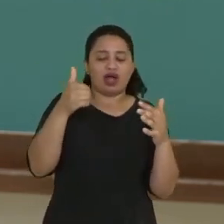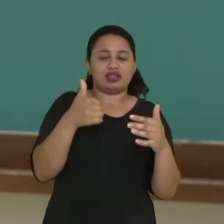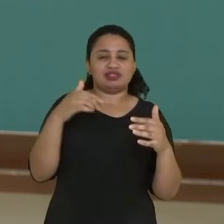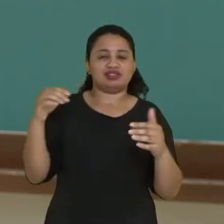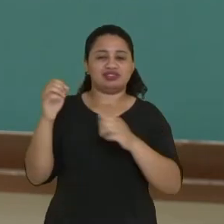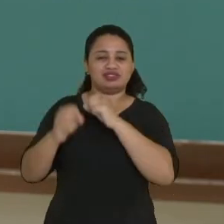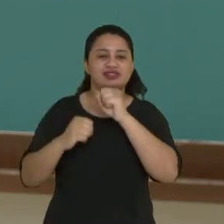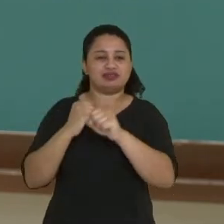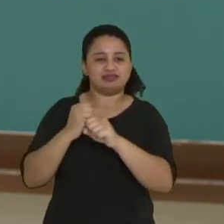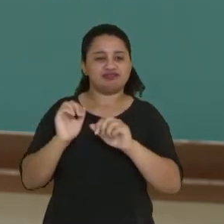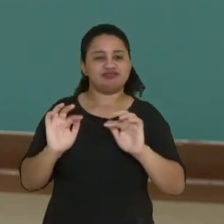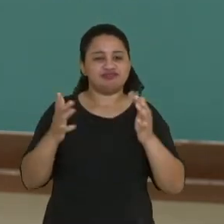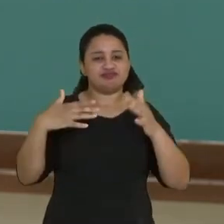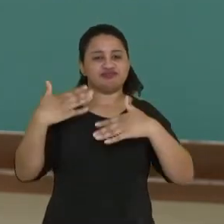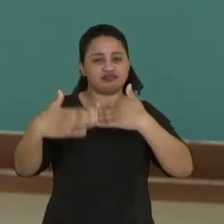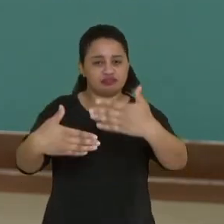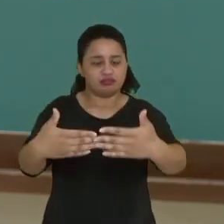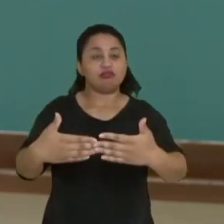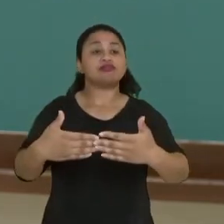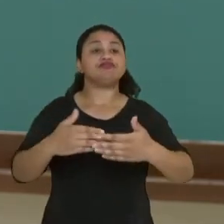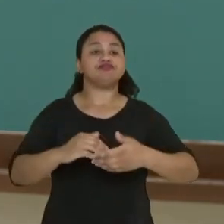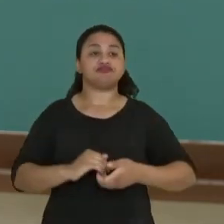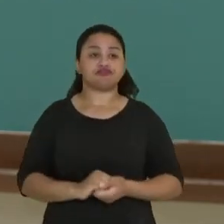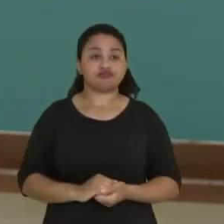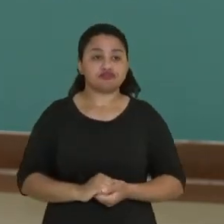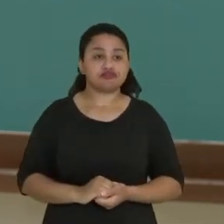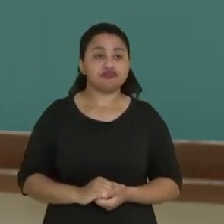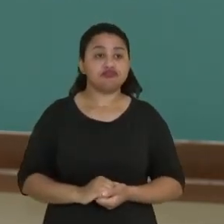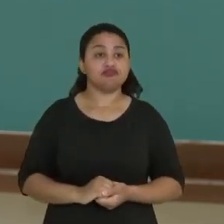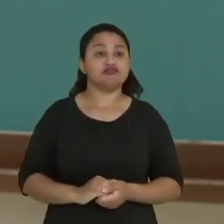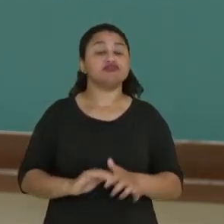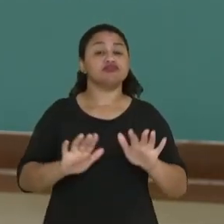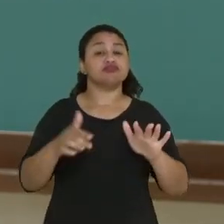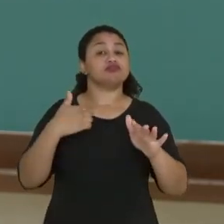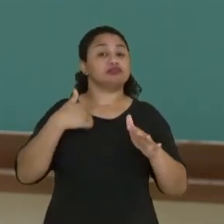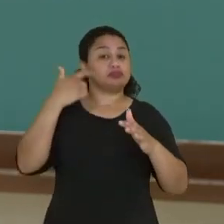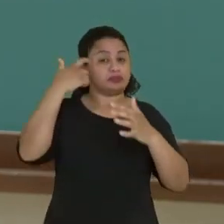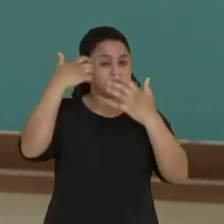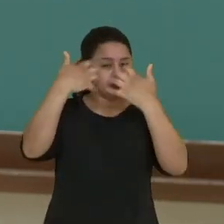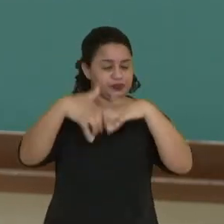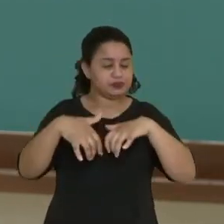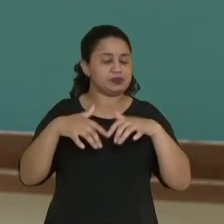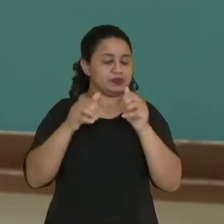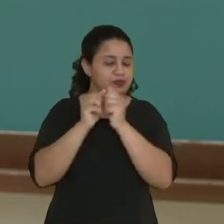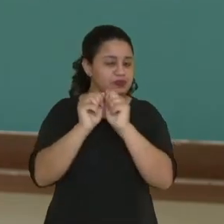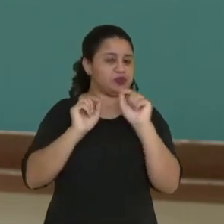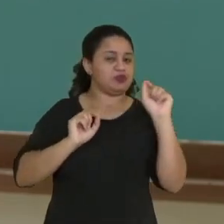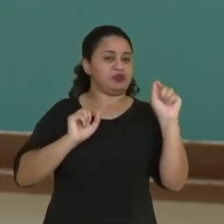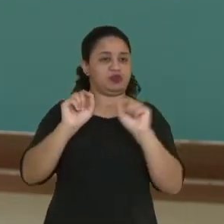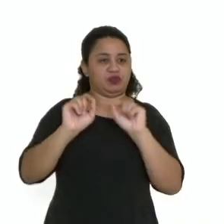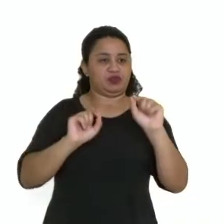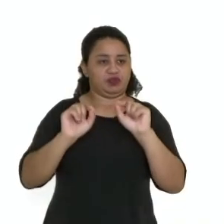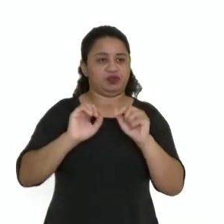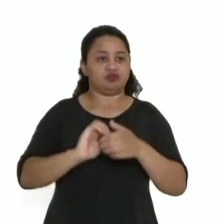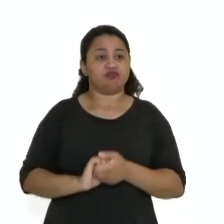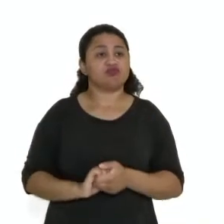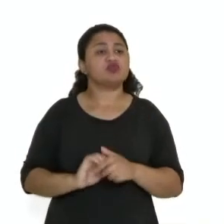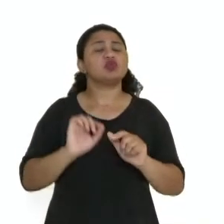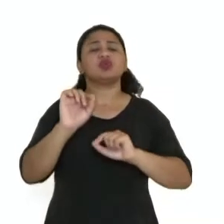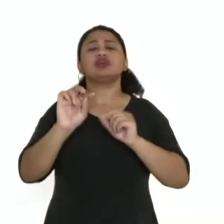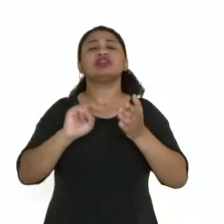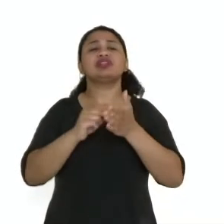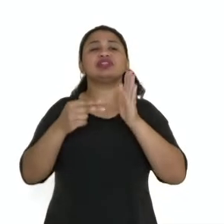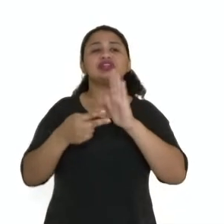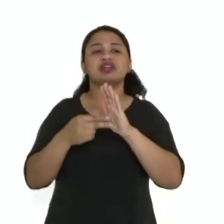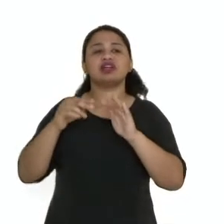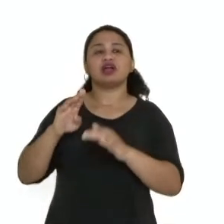100 anos, certo? Muito bem. Vamos pensar juntos um pouquinho? Vejamos aqui. Olha lá, o que será que